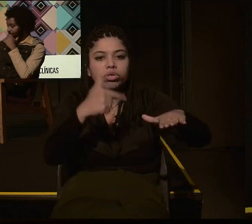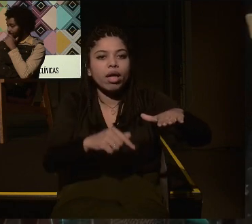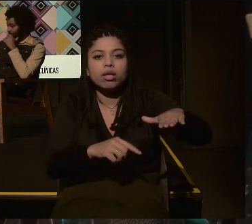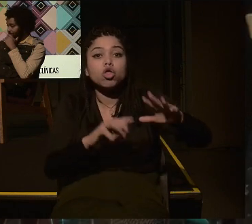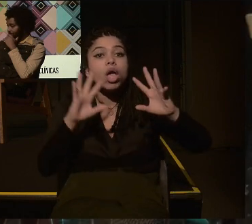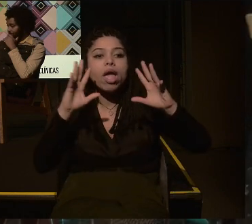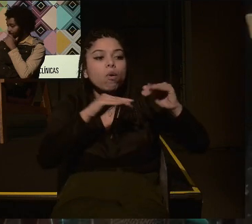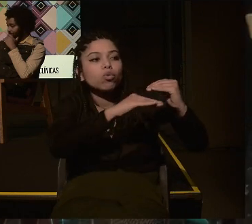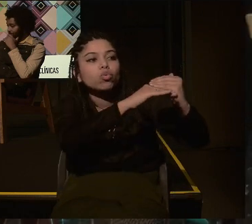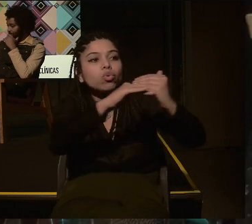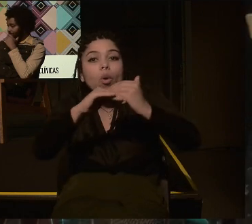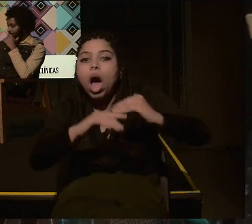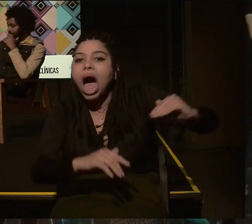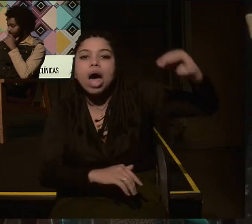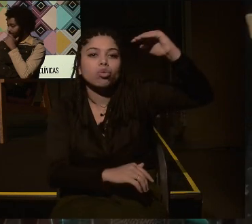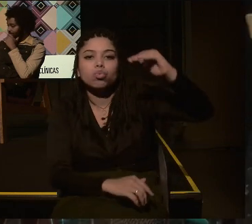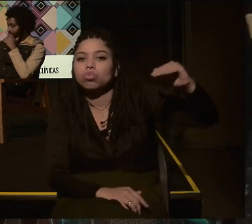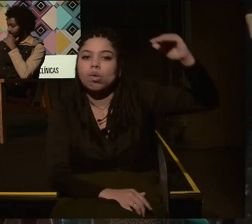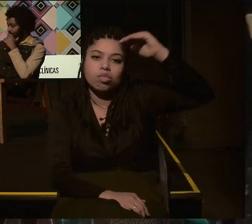Então,